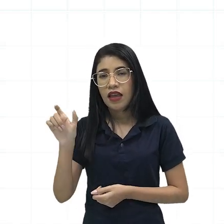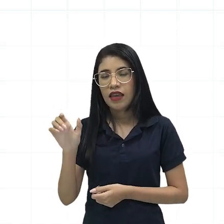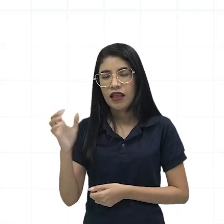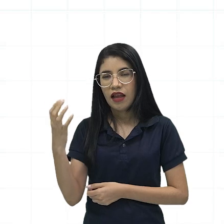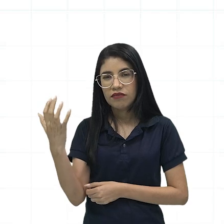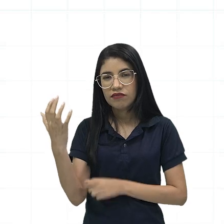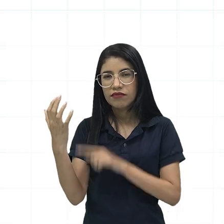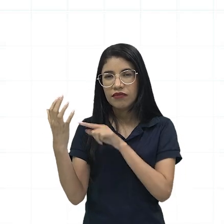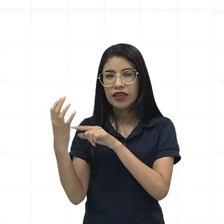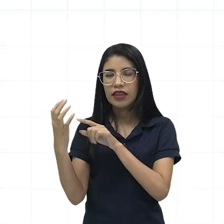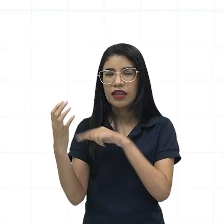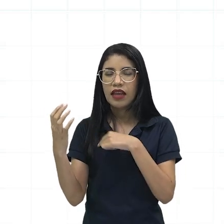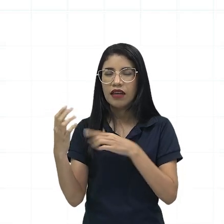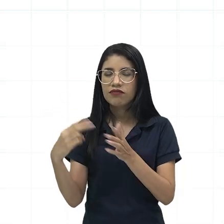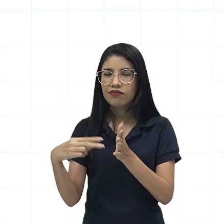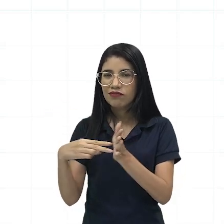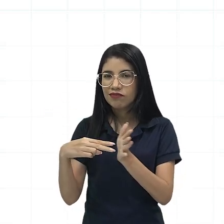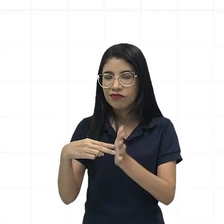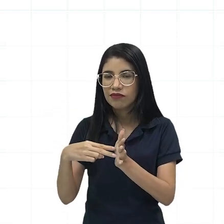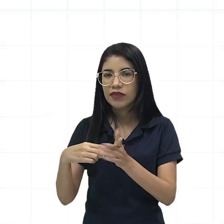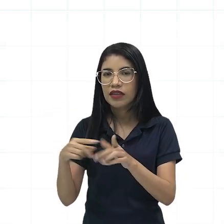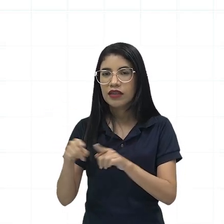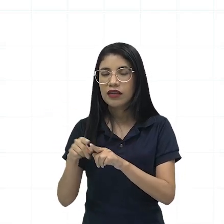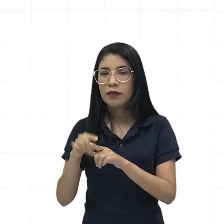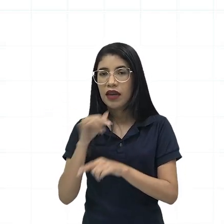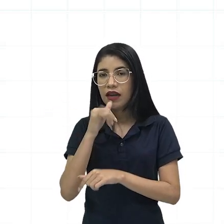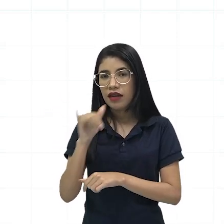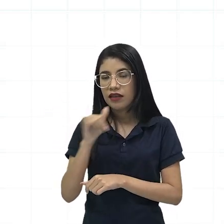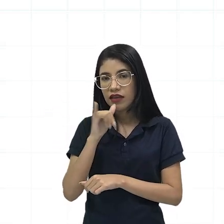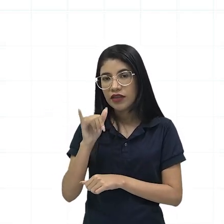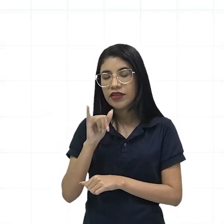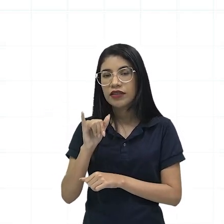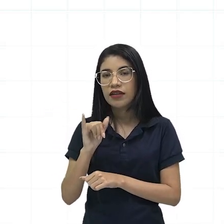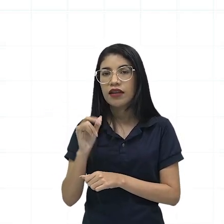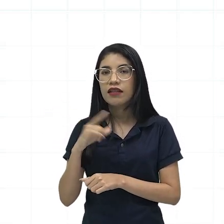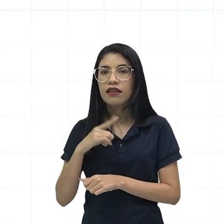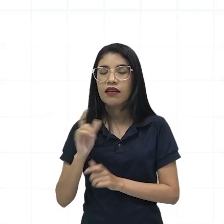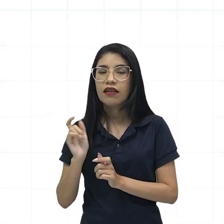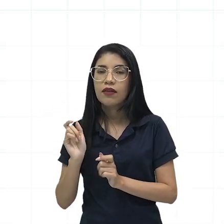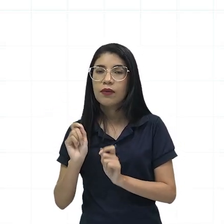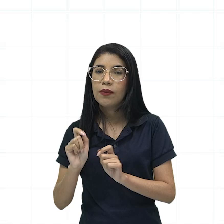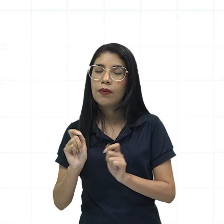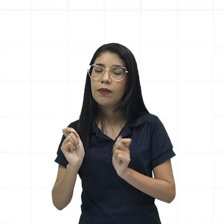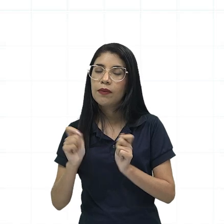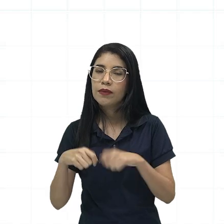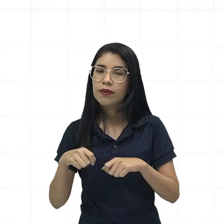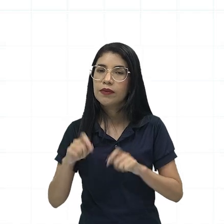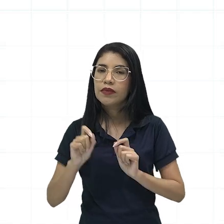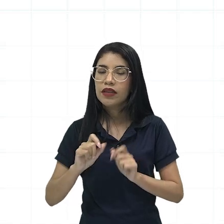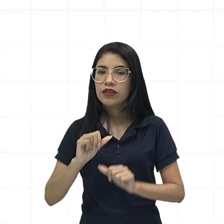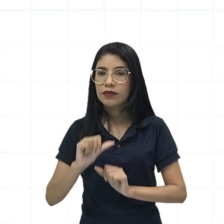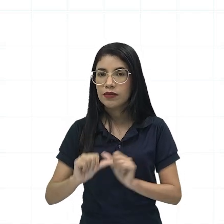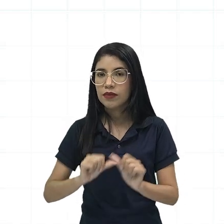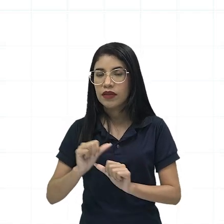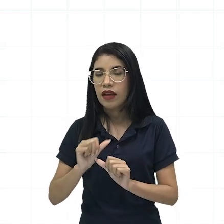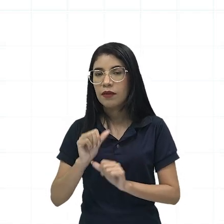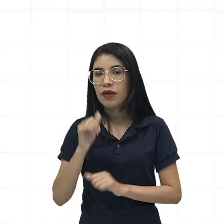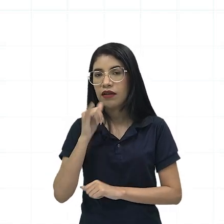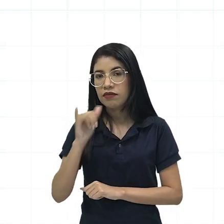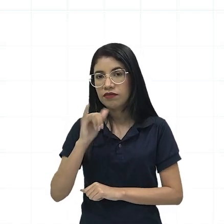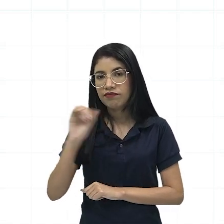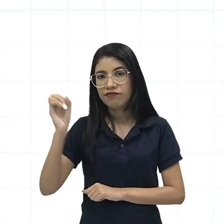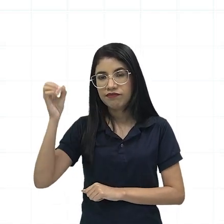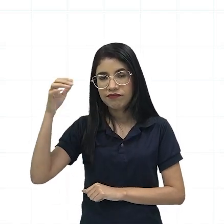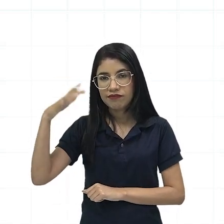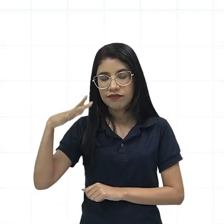ele é ligado na tomada e essa energia elétrica ela vai ter a capacidade de se transformar em energia